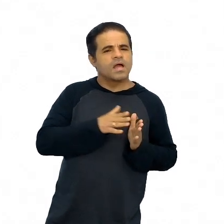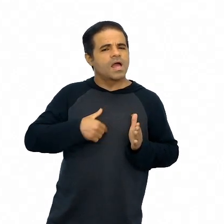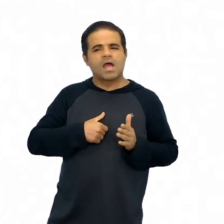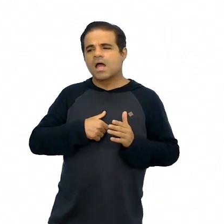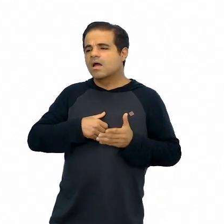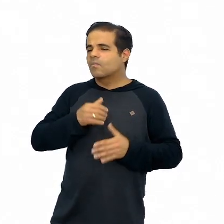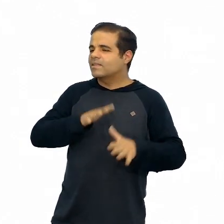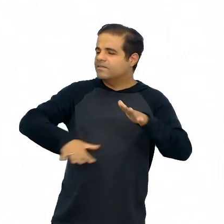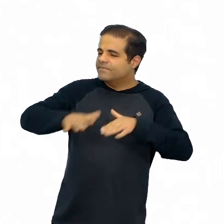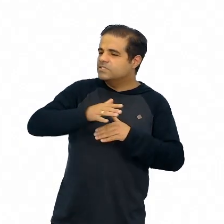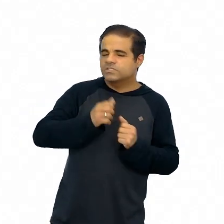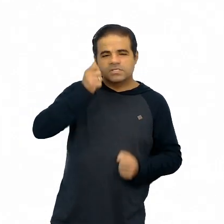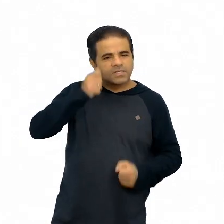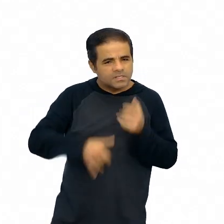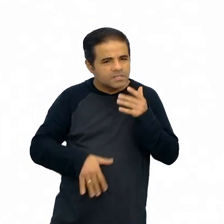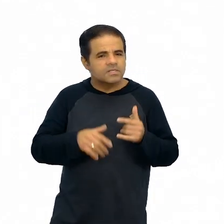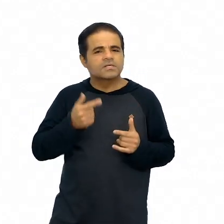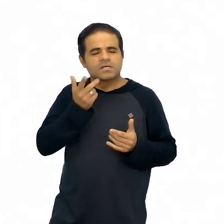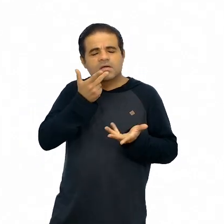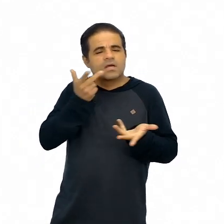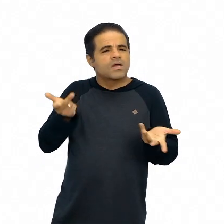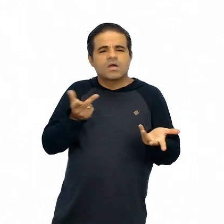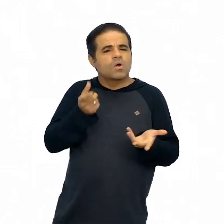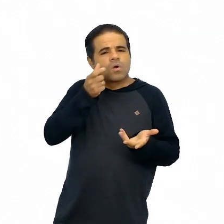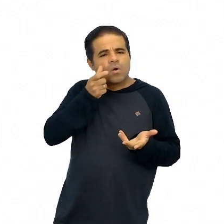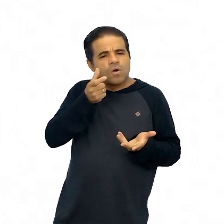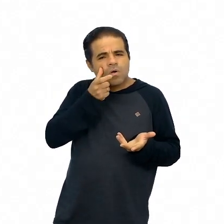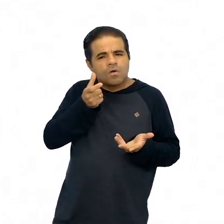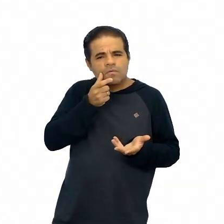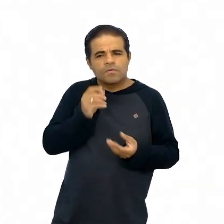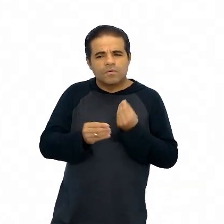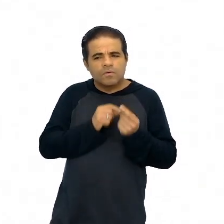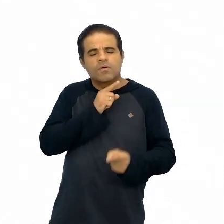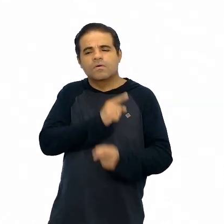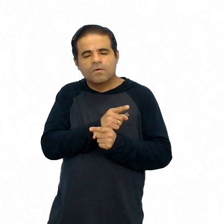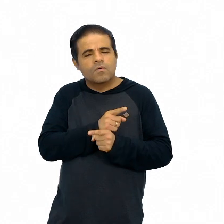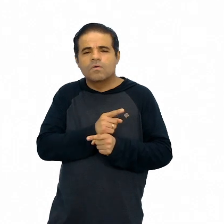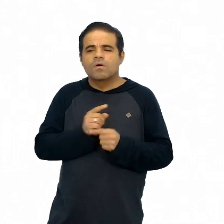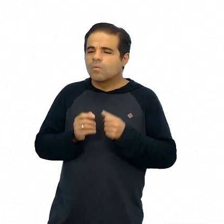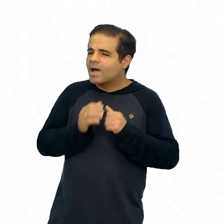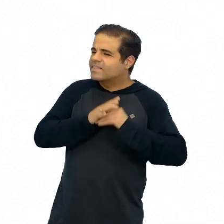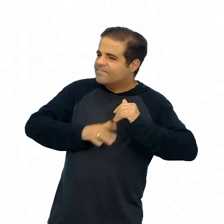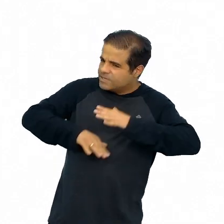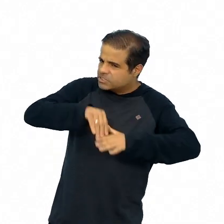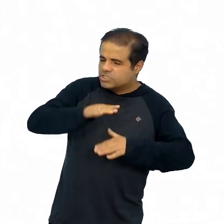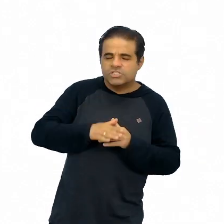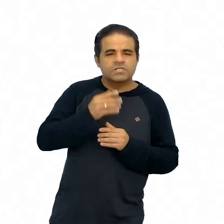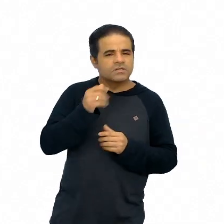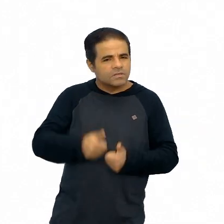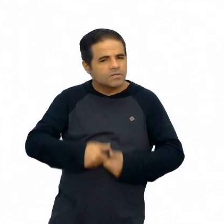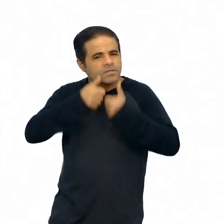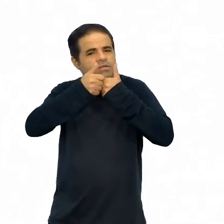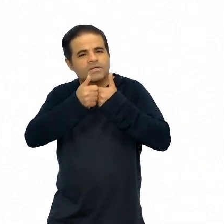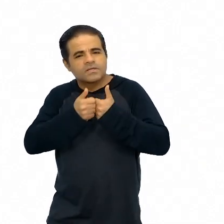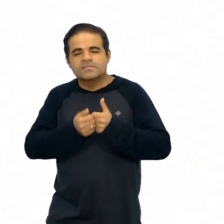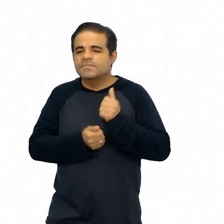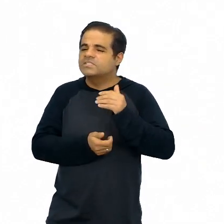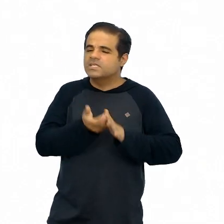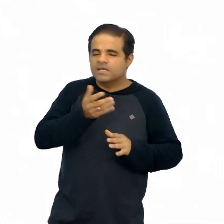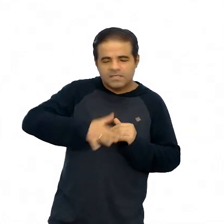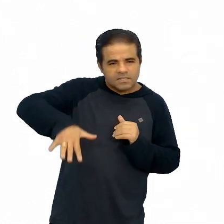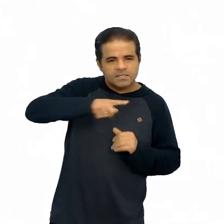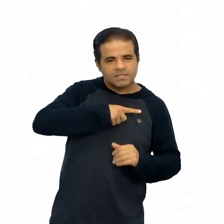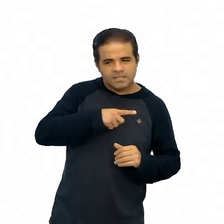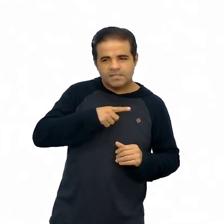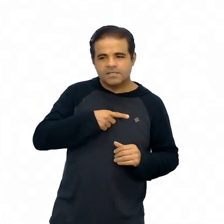Silene, mas eu não assisti. Olha aí, passando aí como que a gente acha quando a gente perder o horário da escola,